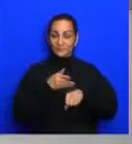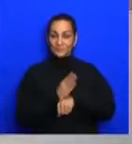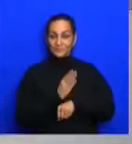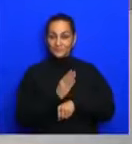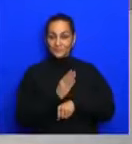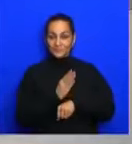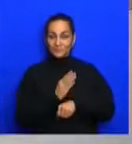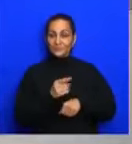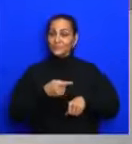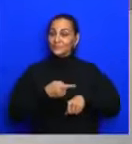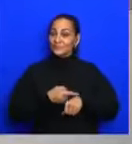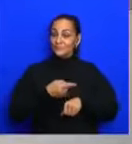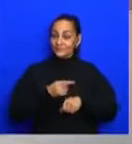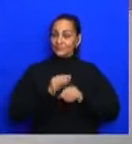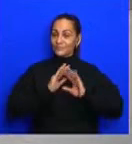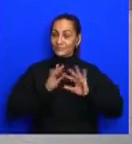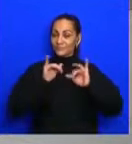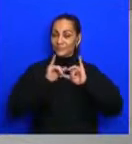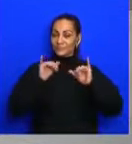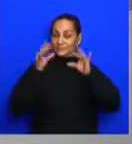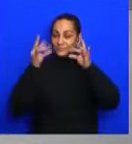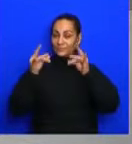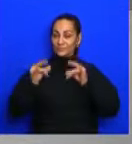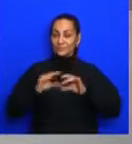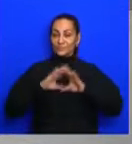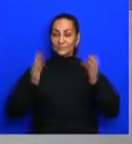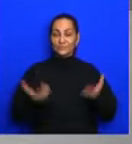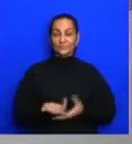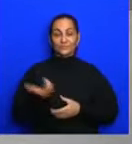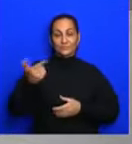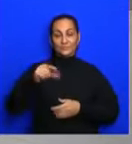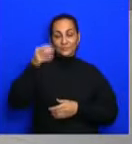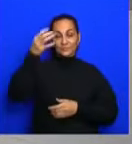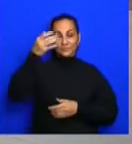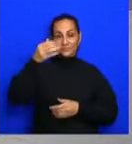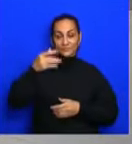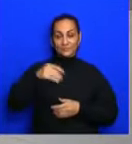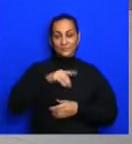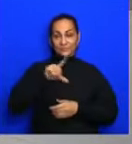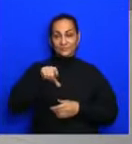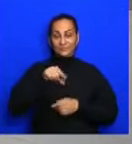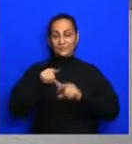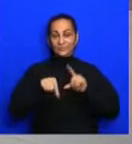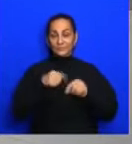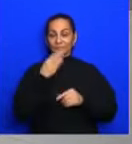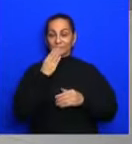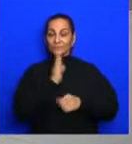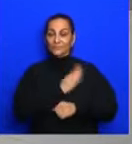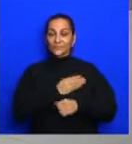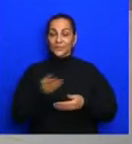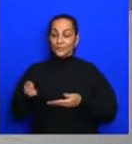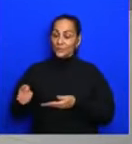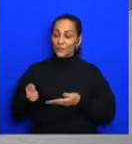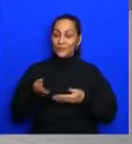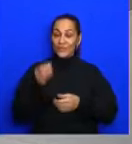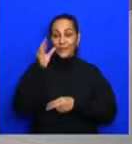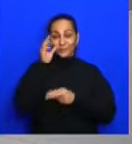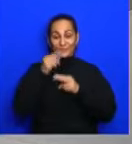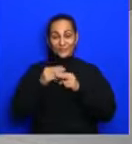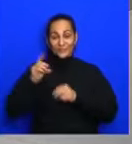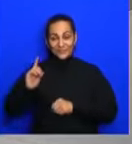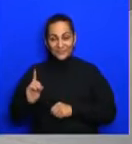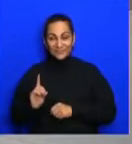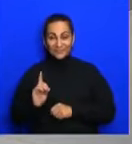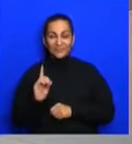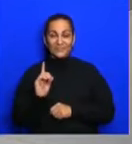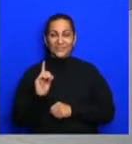realizada, validada. Agora, conforme explicamos, o Globo será reabastecido para o sorteio do time do coração. Vou convidar a Sandra, nossa colega